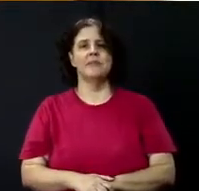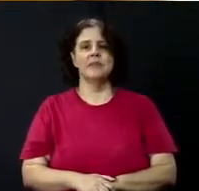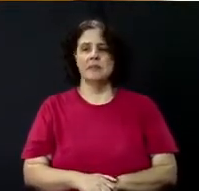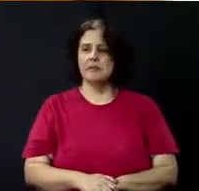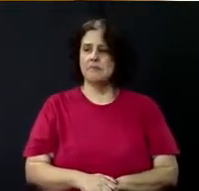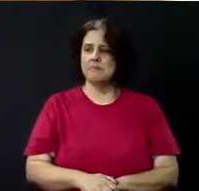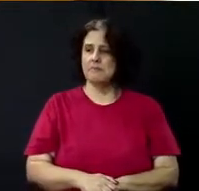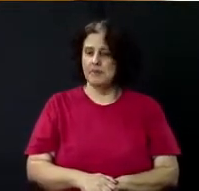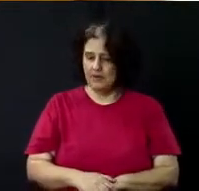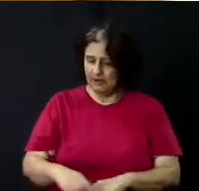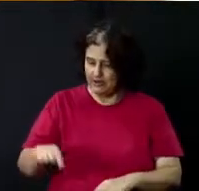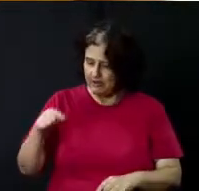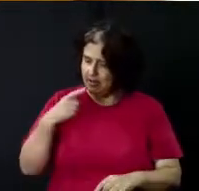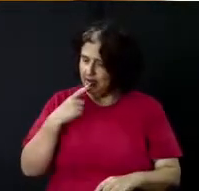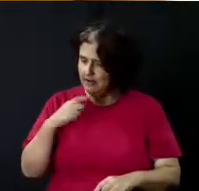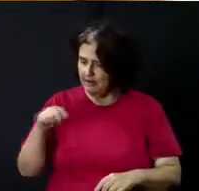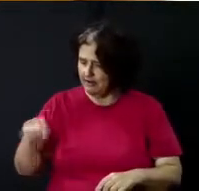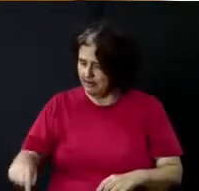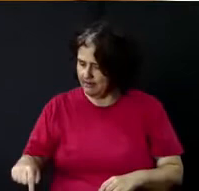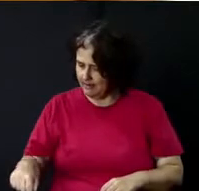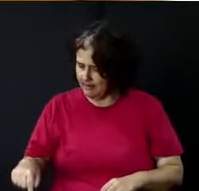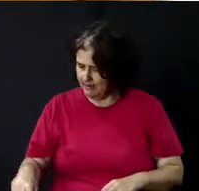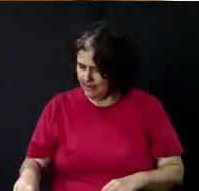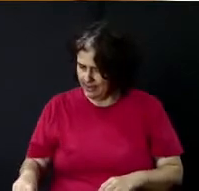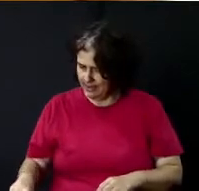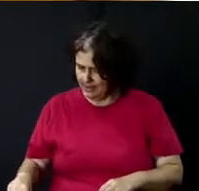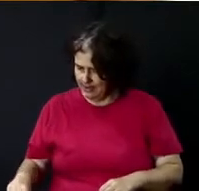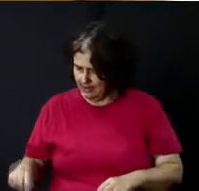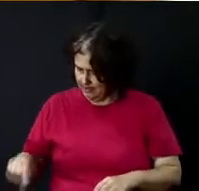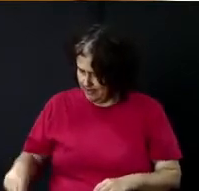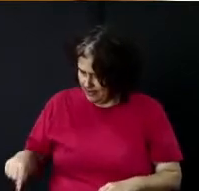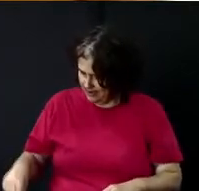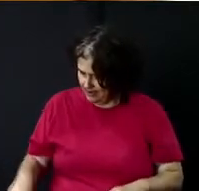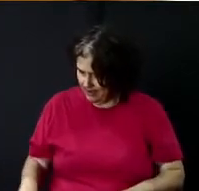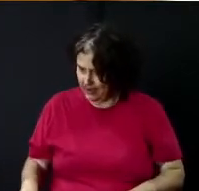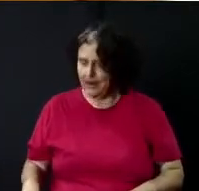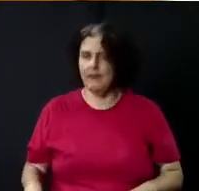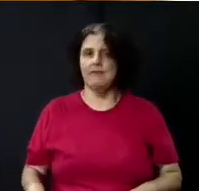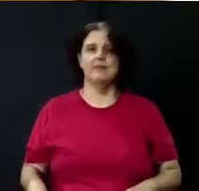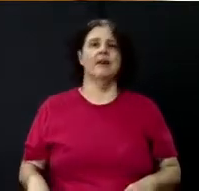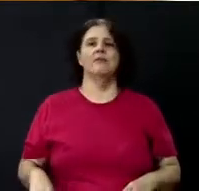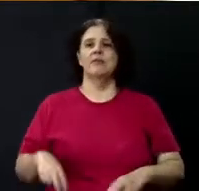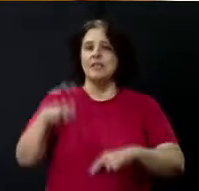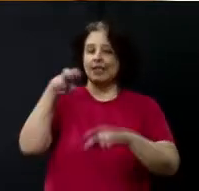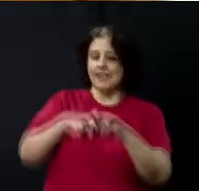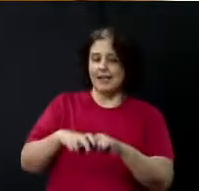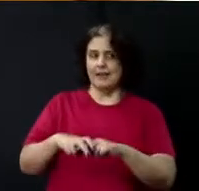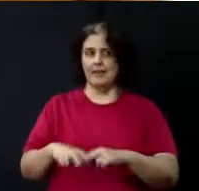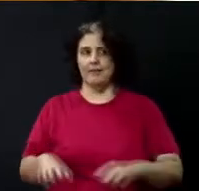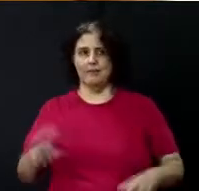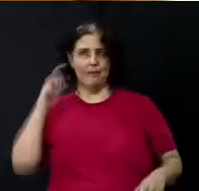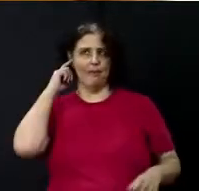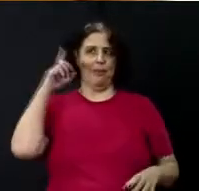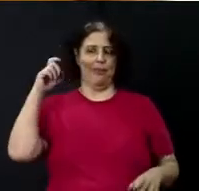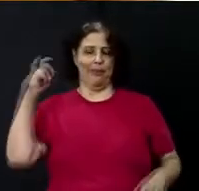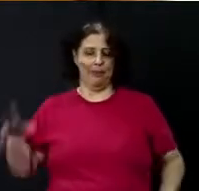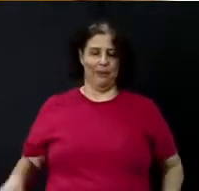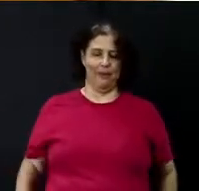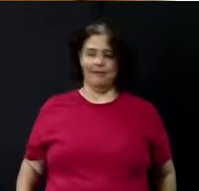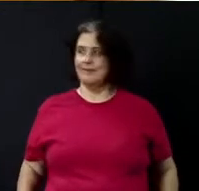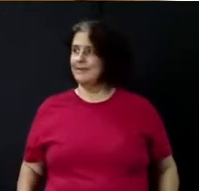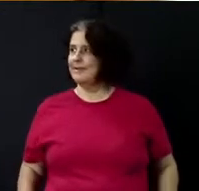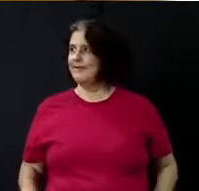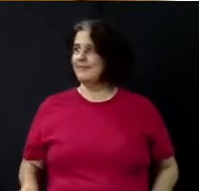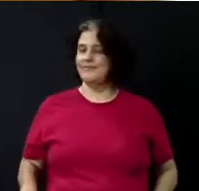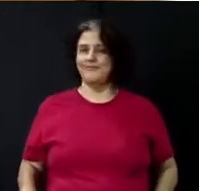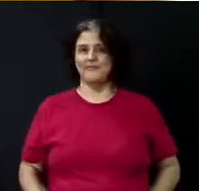vai tocar na cadeira, ela vai fazer um barulho, que depois de algum tempo a gente já não nota mais, não ouve mais o barulho. Você se assenta e se for